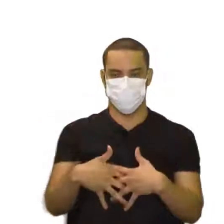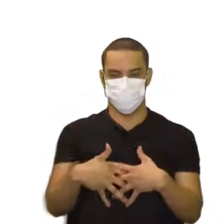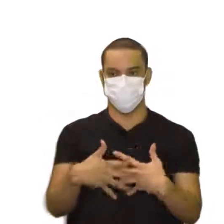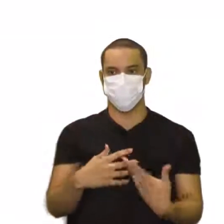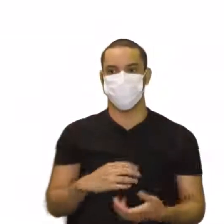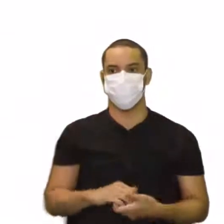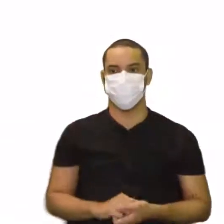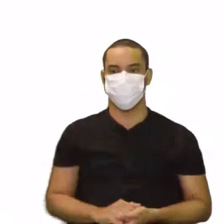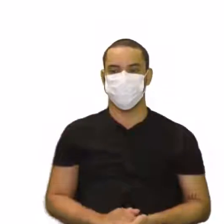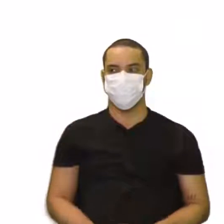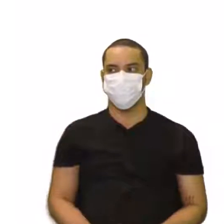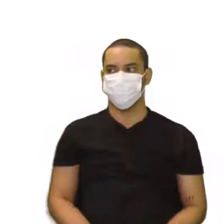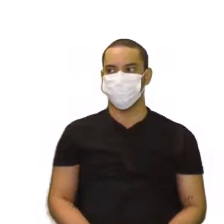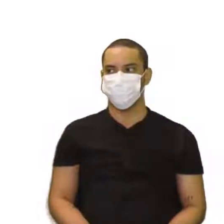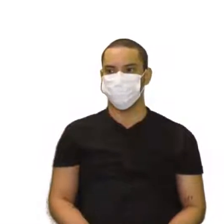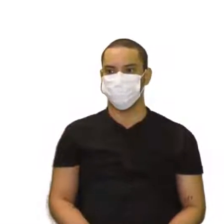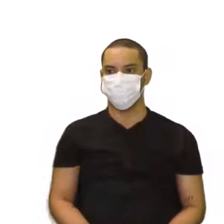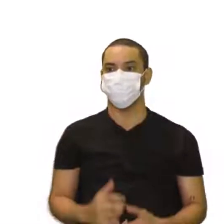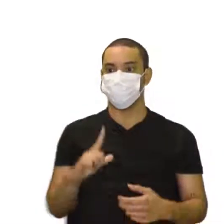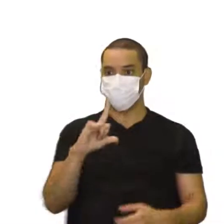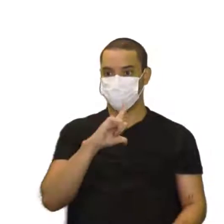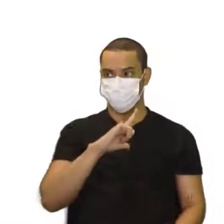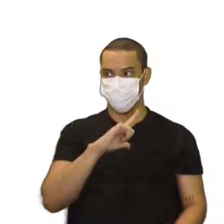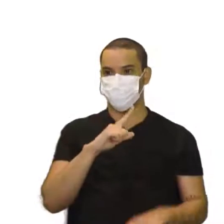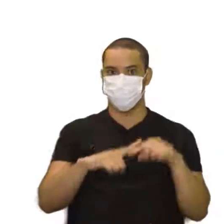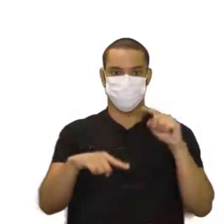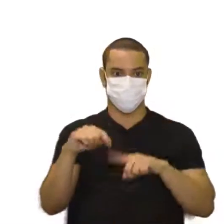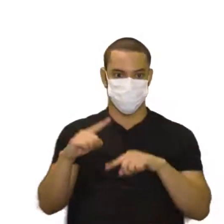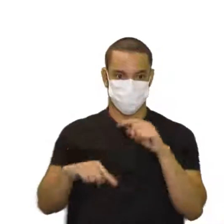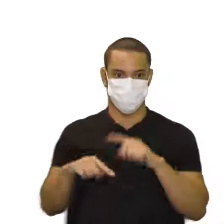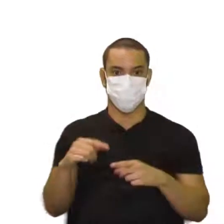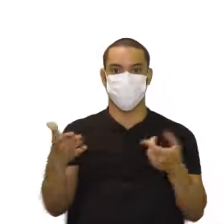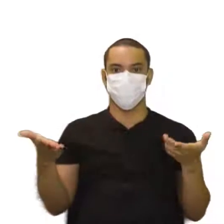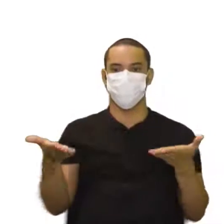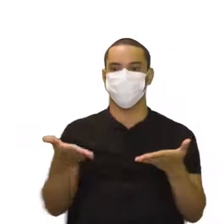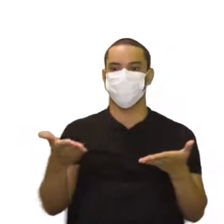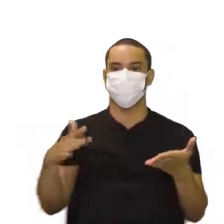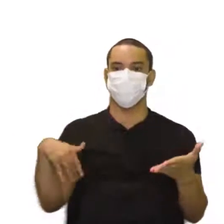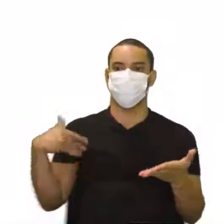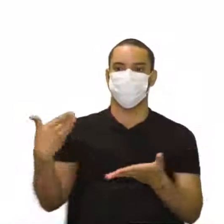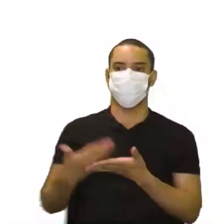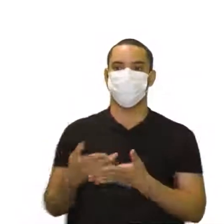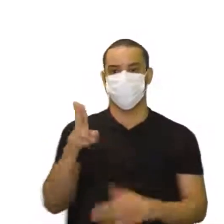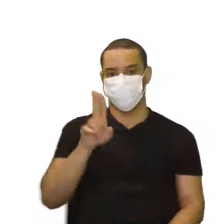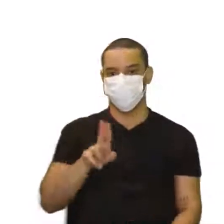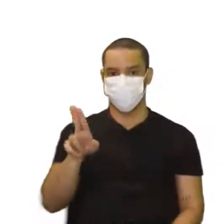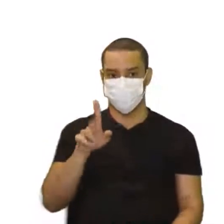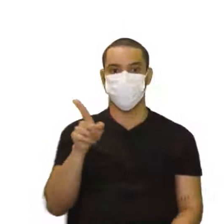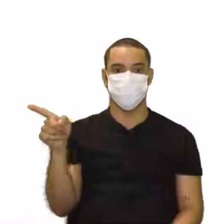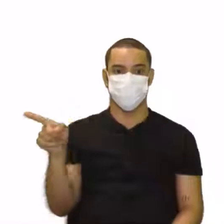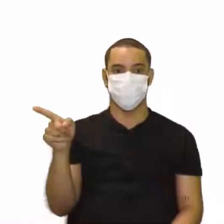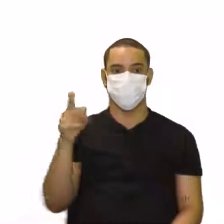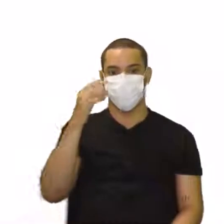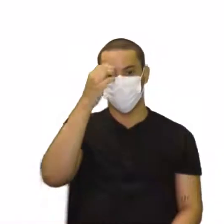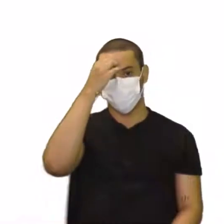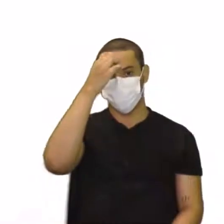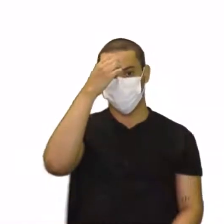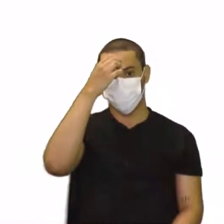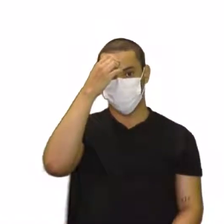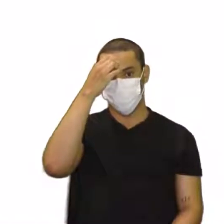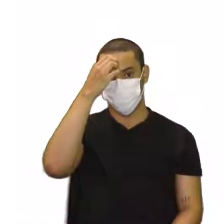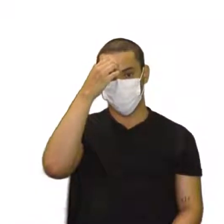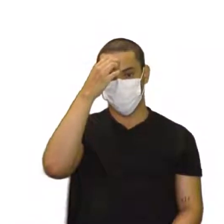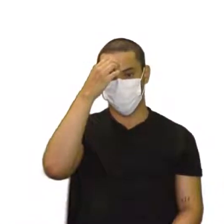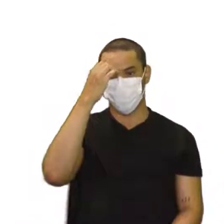Então, olha só, tem equipamentos, hoje em dia, que utilizam disso daqui, ok? Então, por